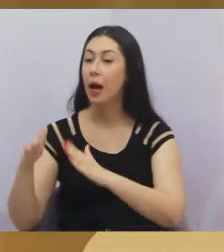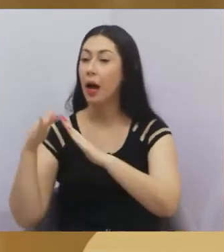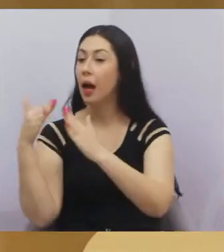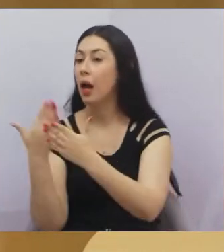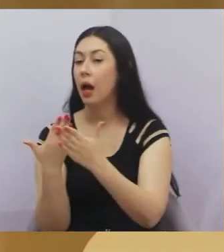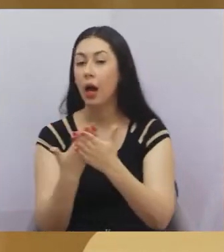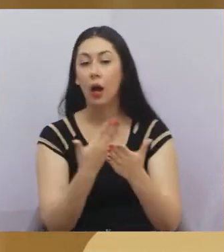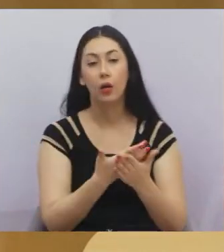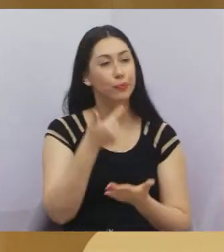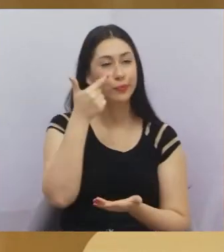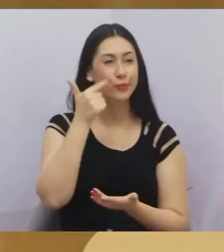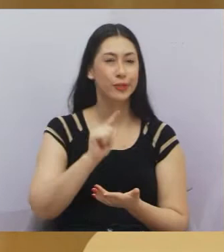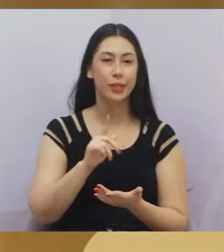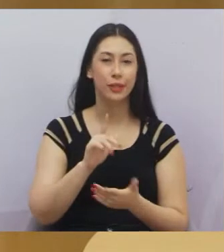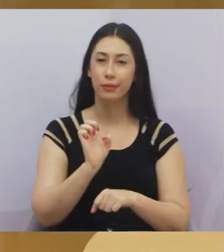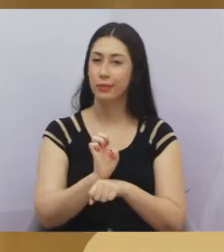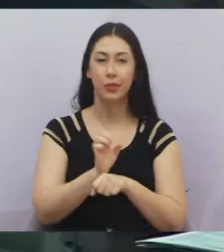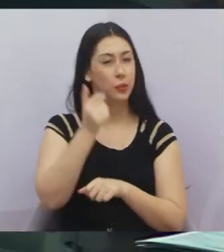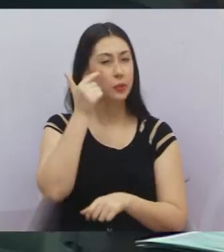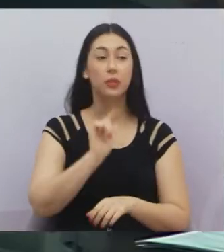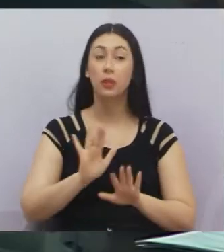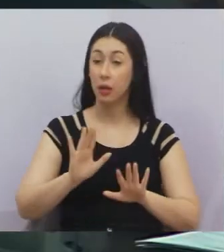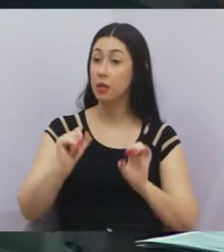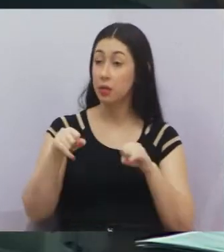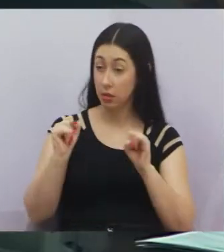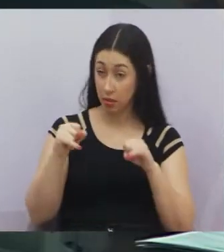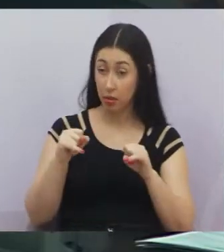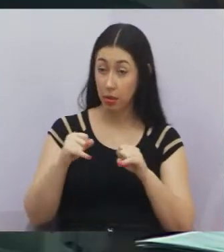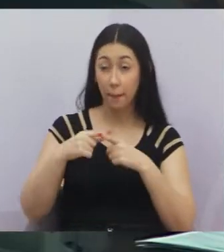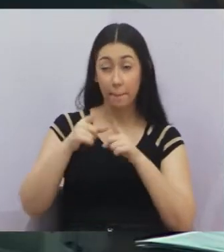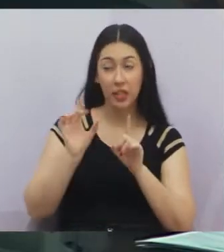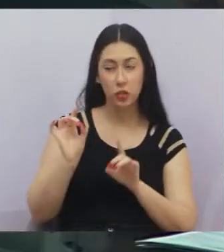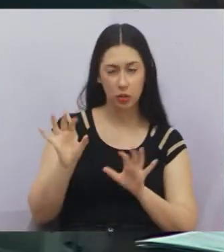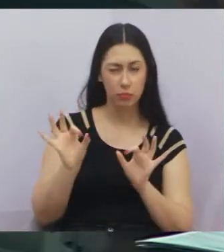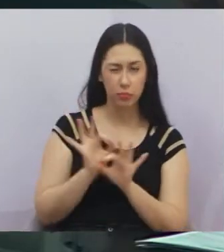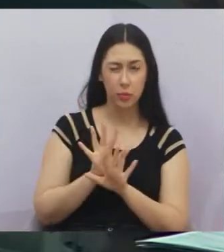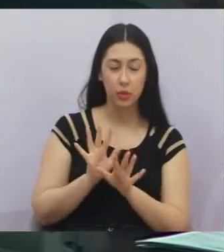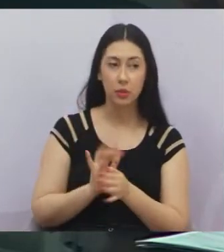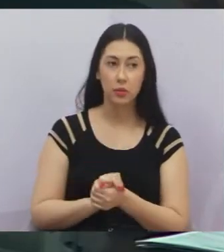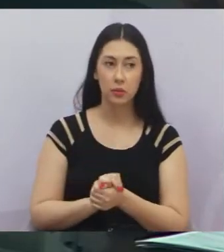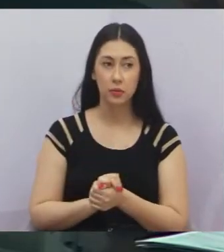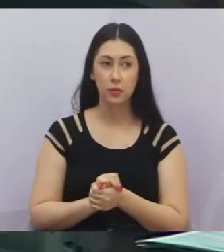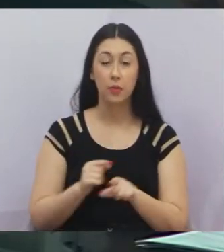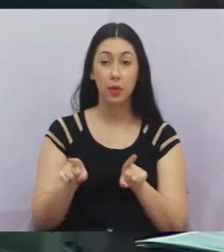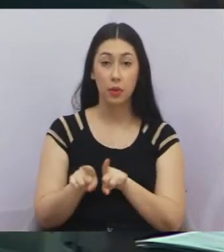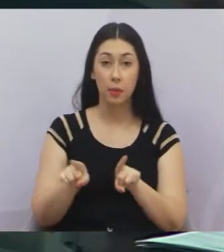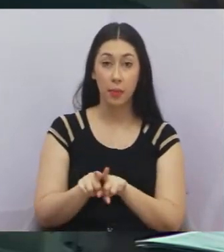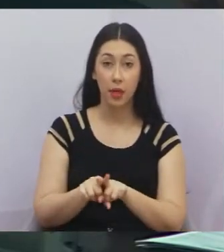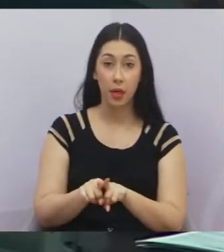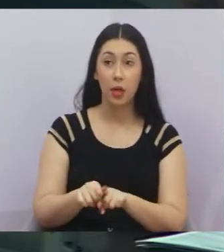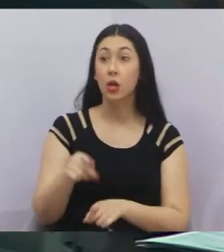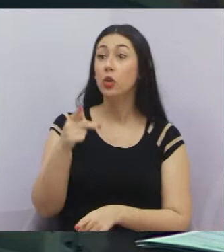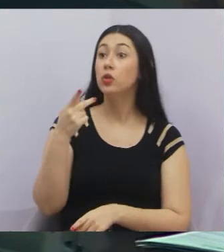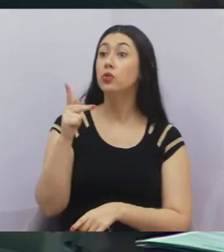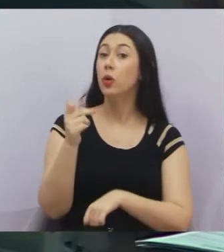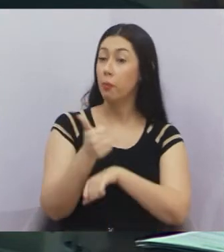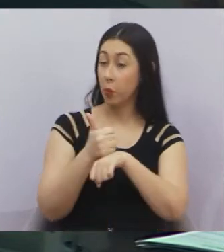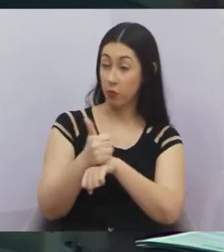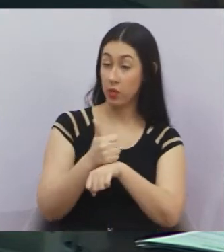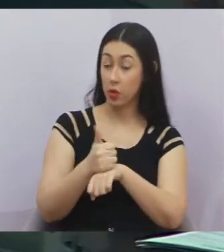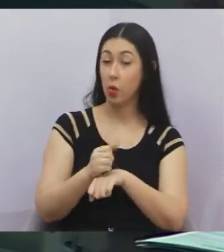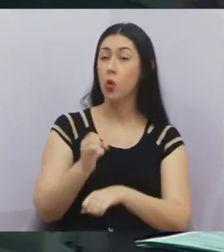de qualidade para todo mundo, não existe, o Estado não aguenta. Sim, só para finalizar, inclusive na sua profissão. Quantos